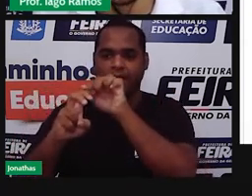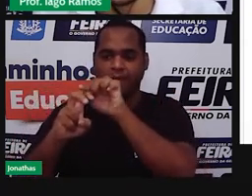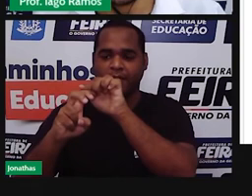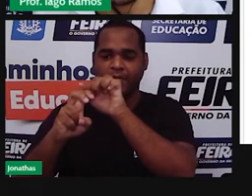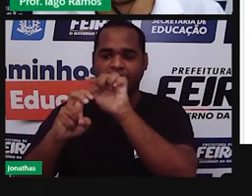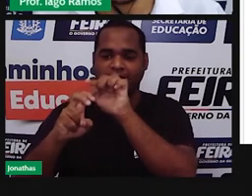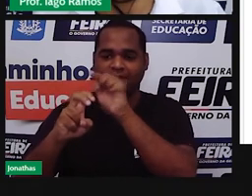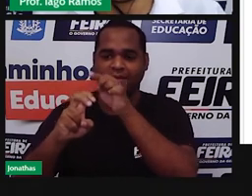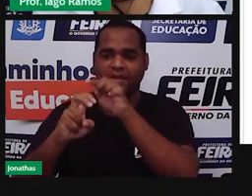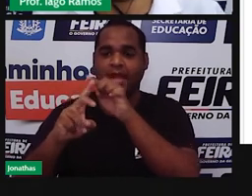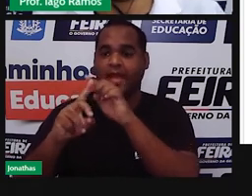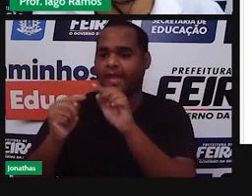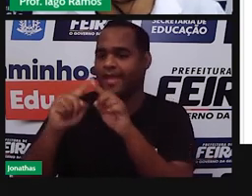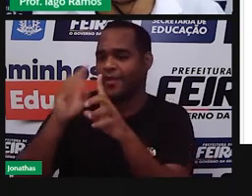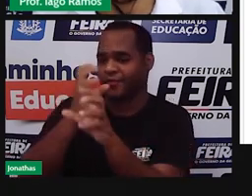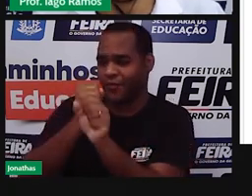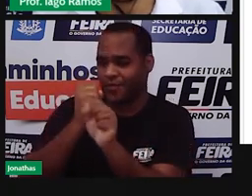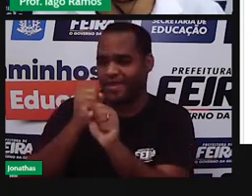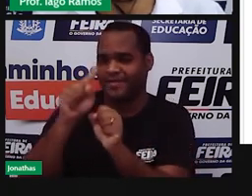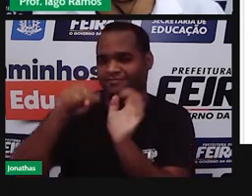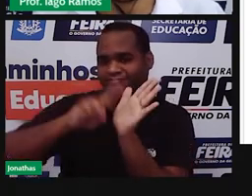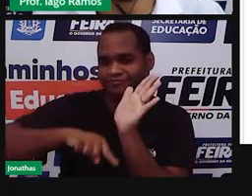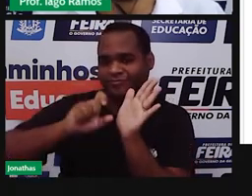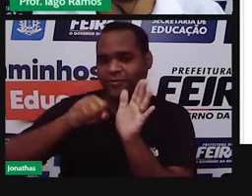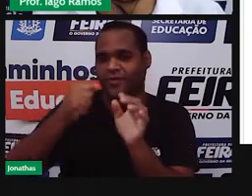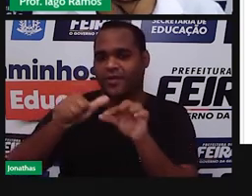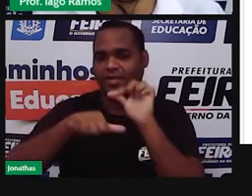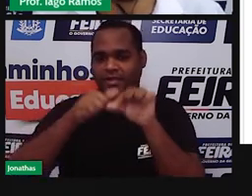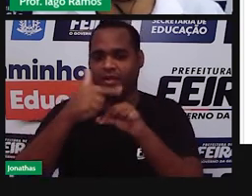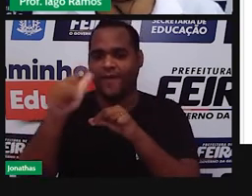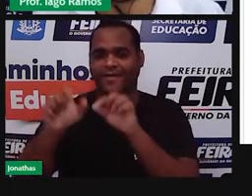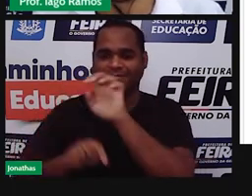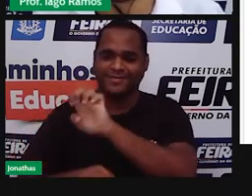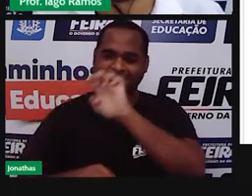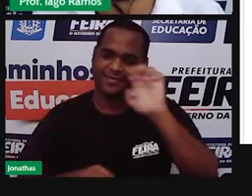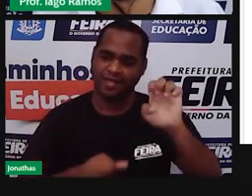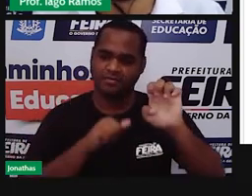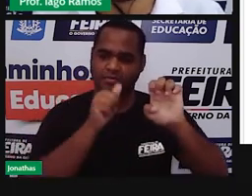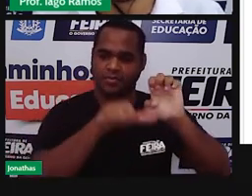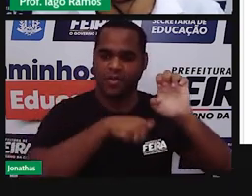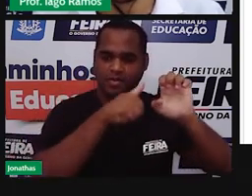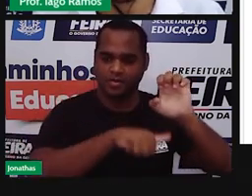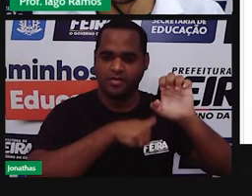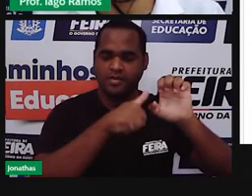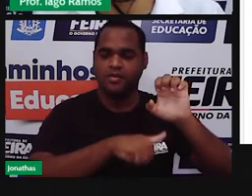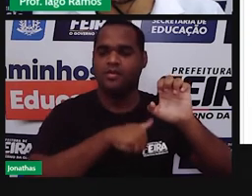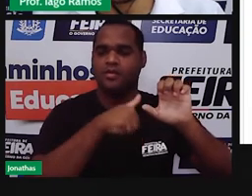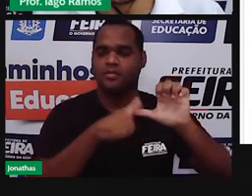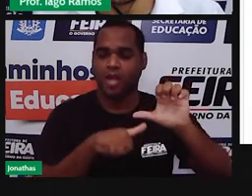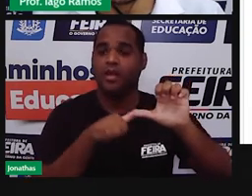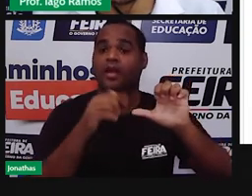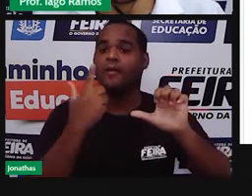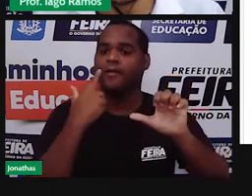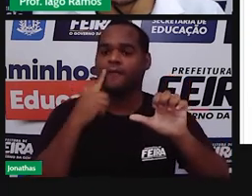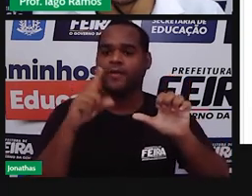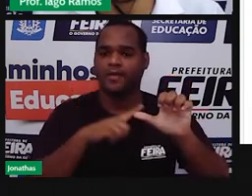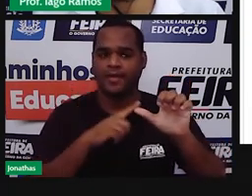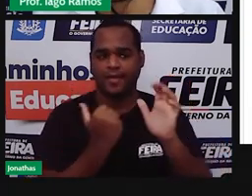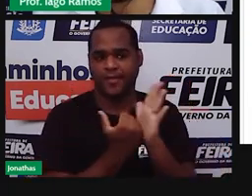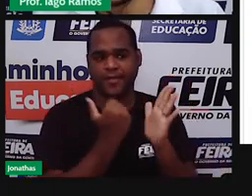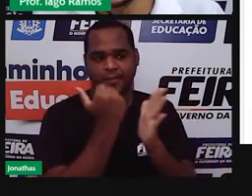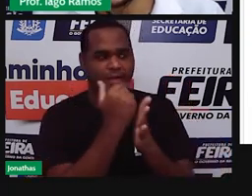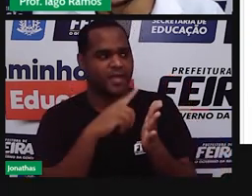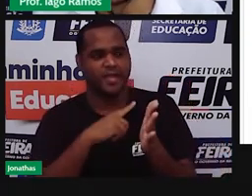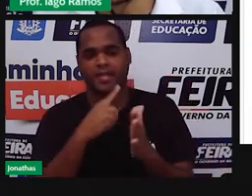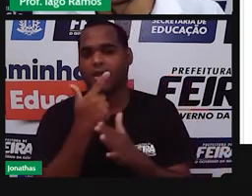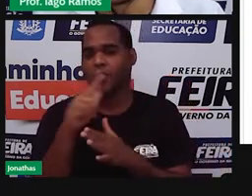Como você vai somar um número negativo? Negativo está no sentido da esquerda. Então, você vai pular 3 casinhas para a esquerda,